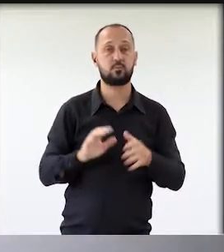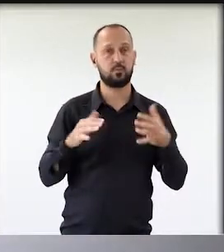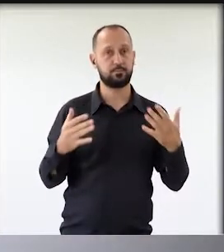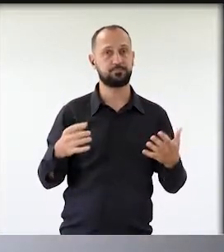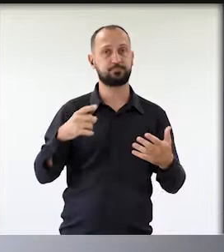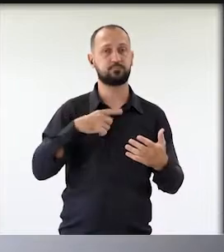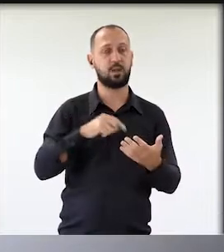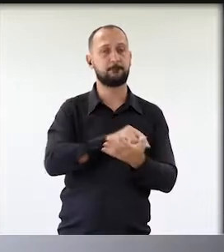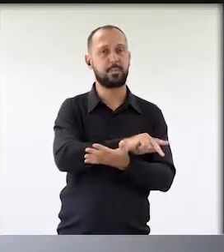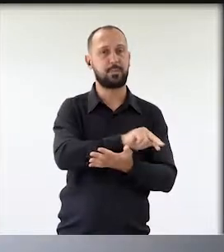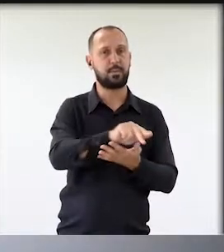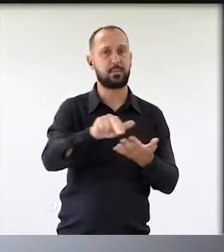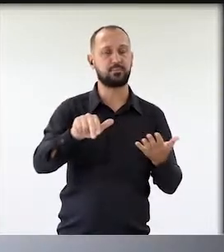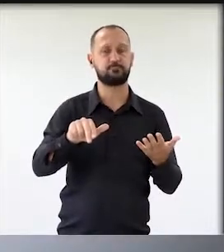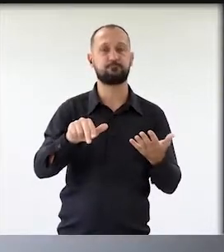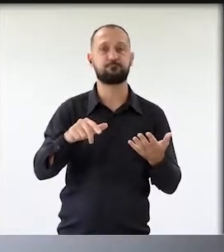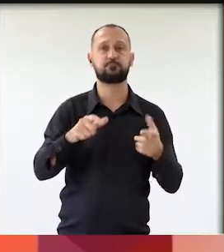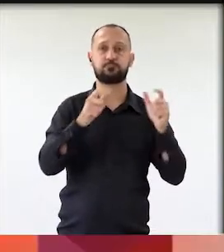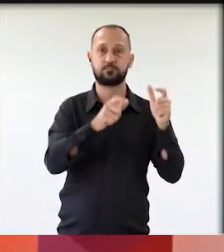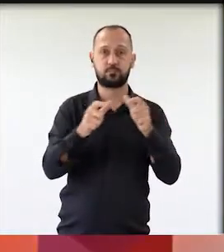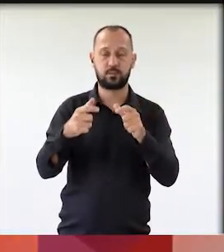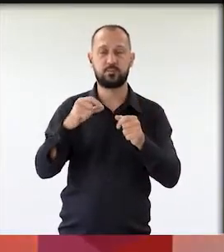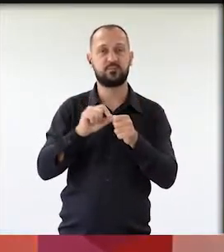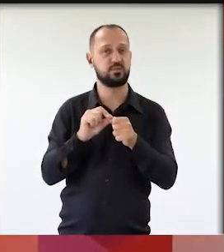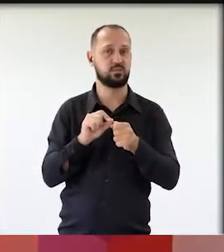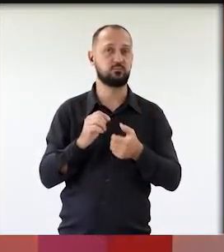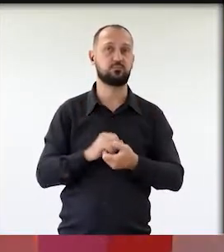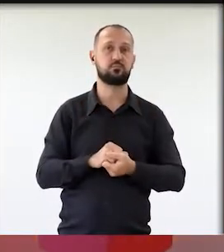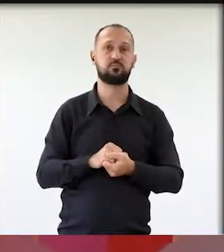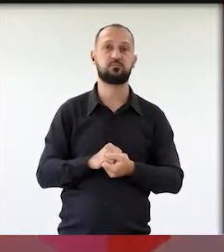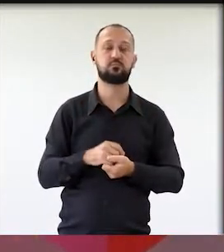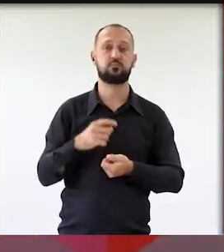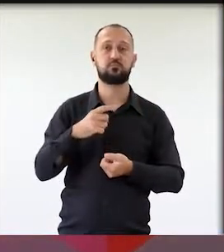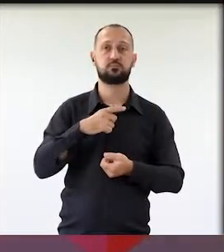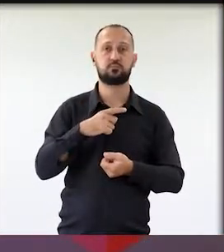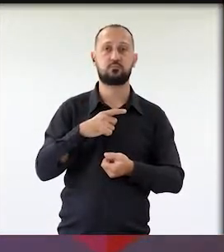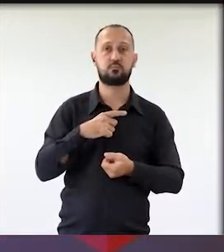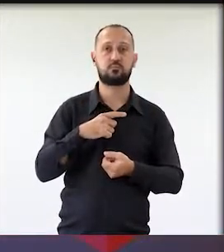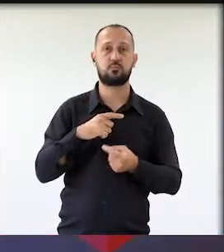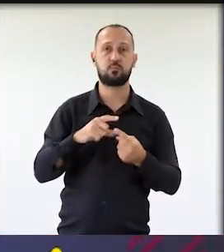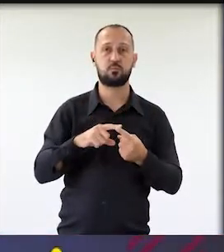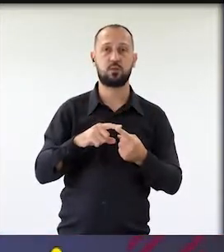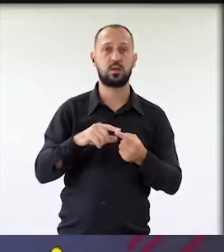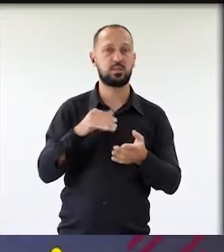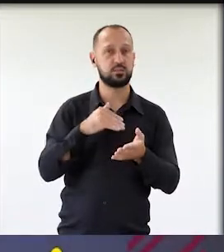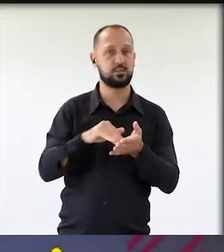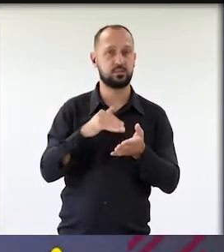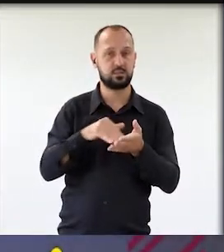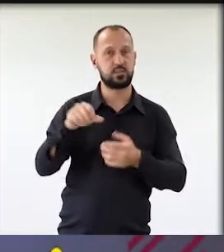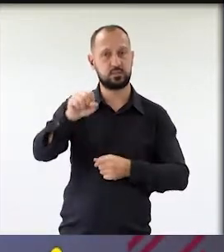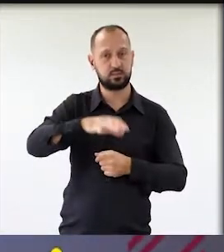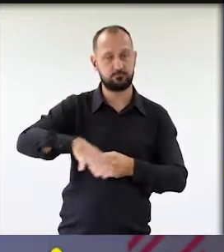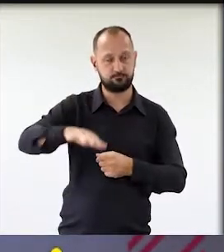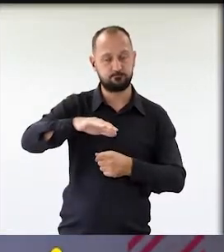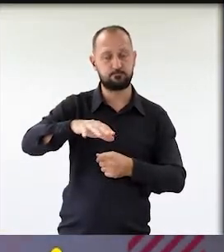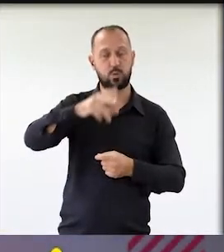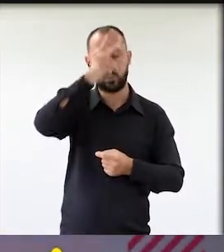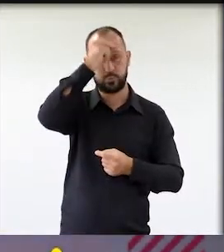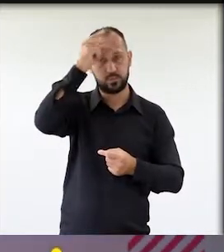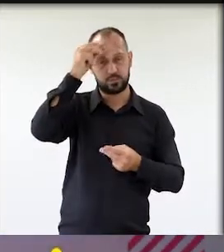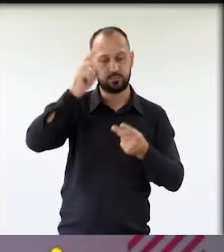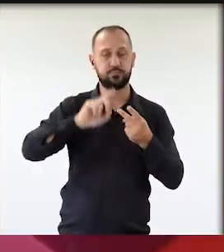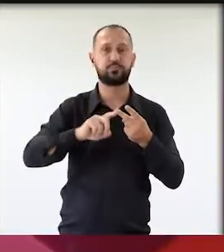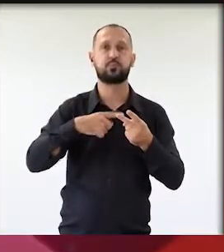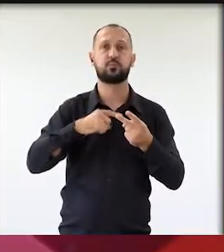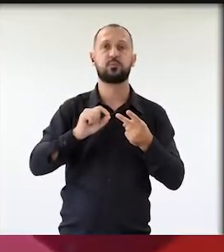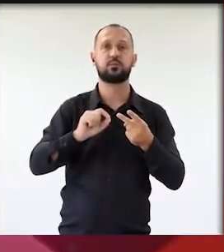casos? Bom, nós temos aí vários órgãos com atribuição para isso, né? Nós temos a Secretaria de Assistência